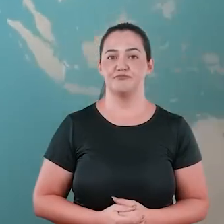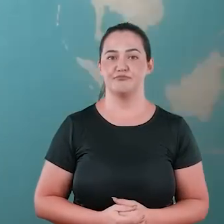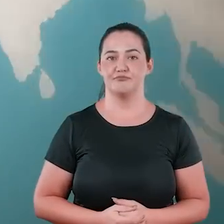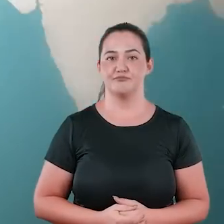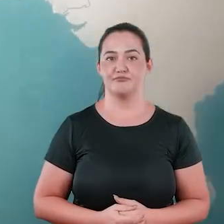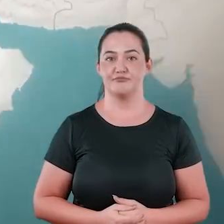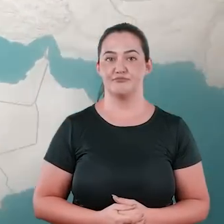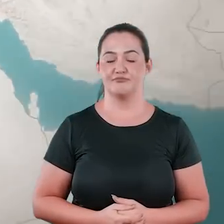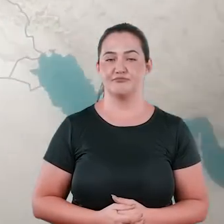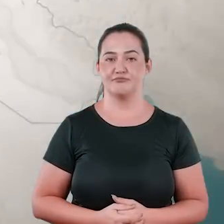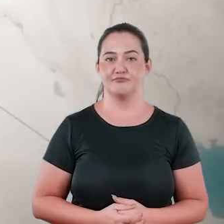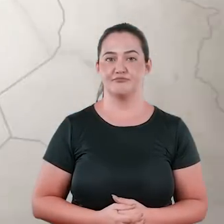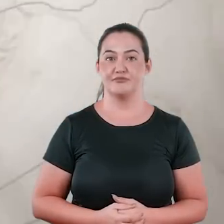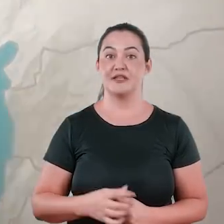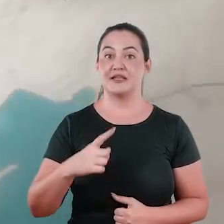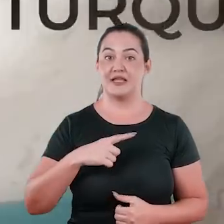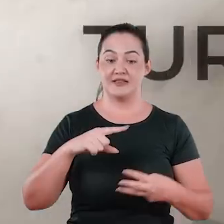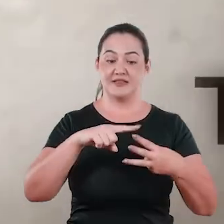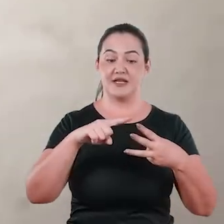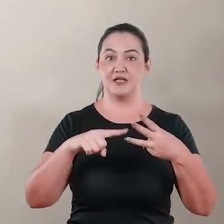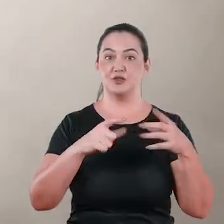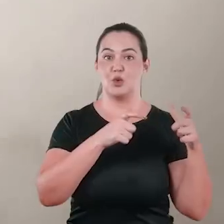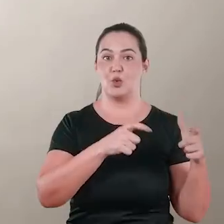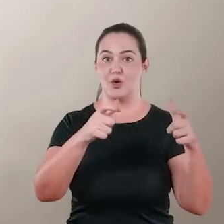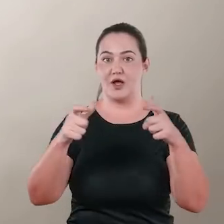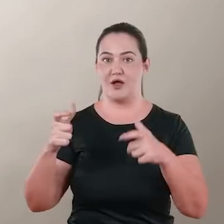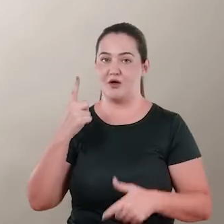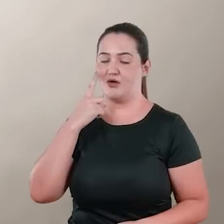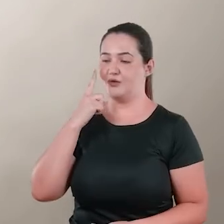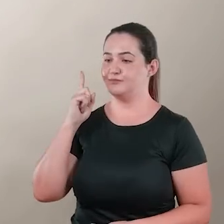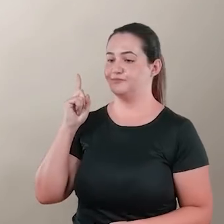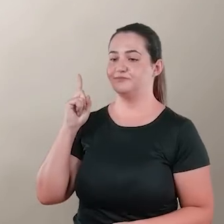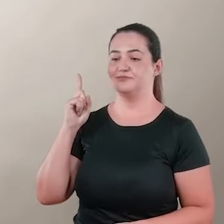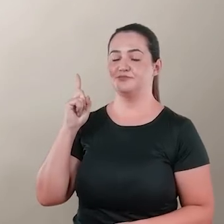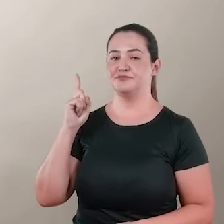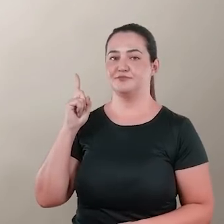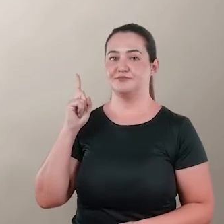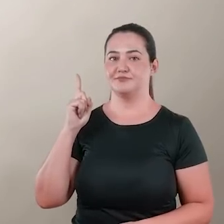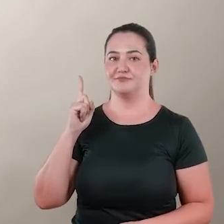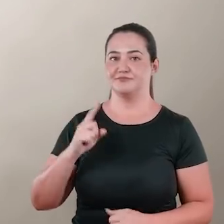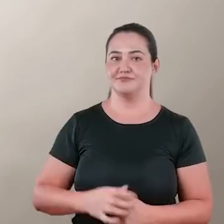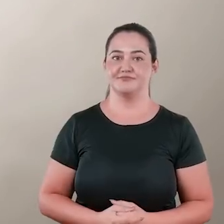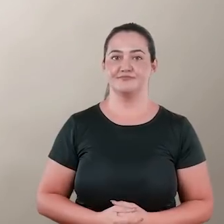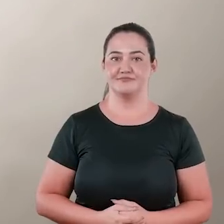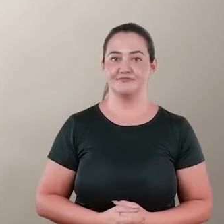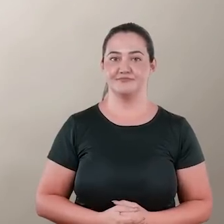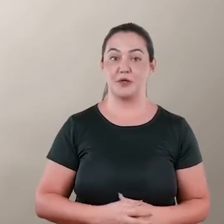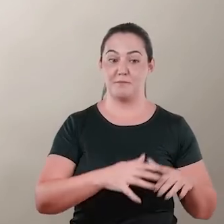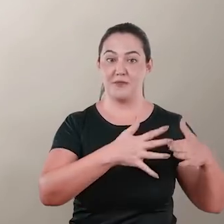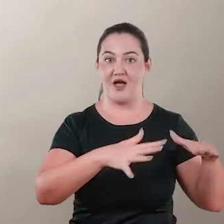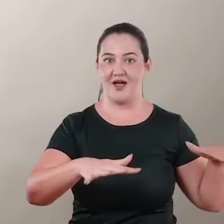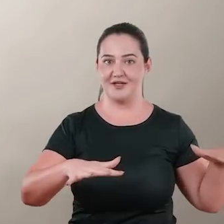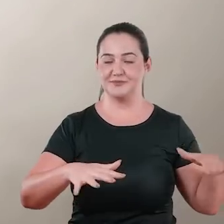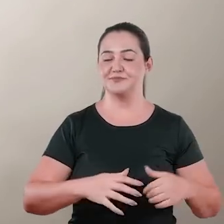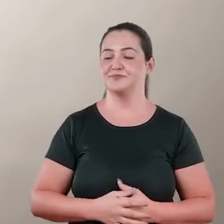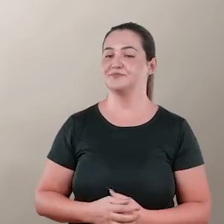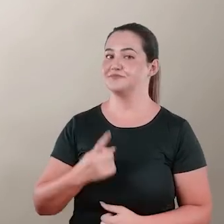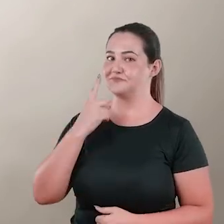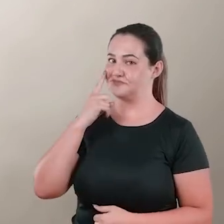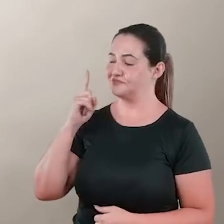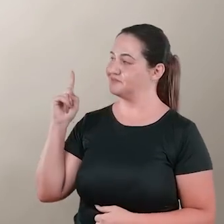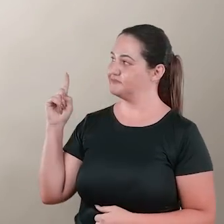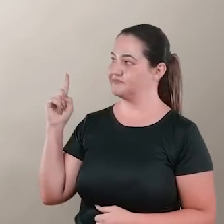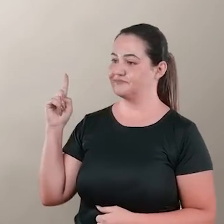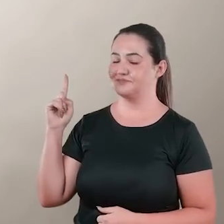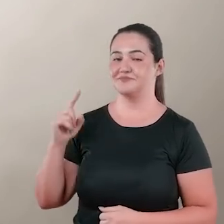Vamos pontuar 3 lugares nesse mapa. Em primeiro lugar, o Mar Egeu. Em segundo lugar, o Mar